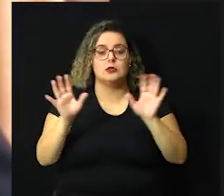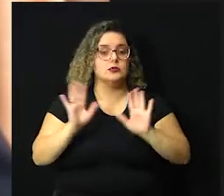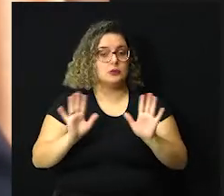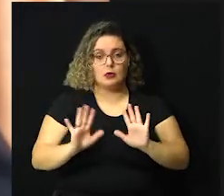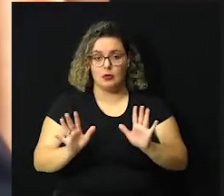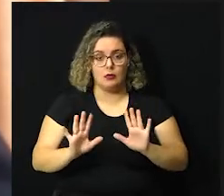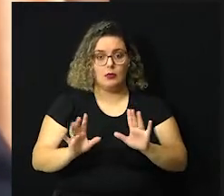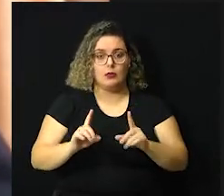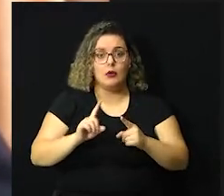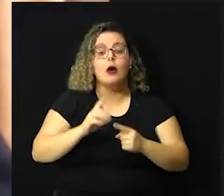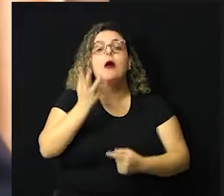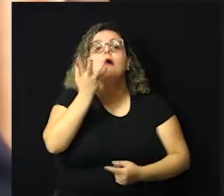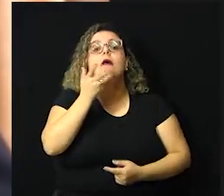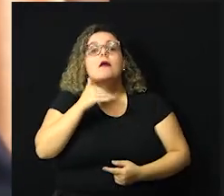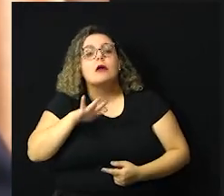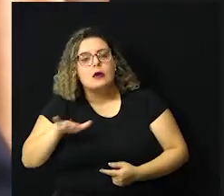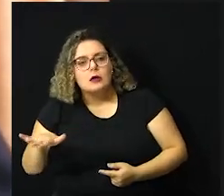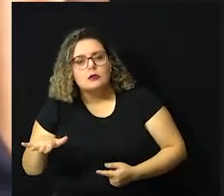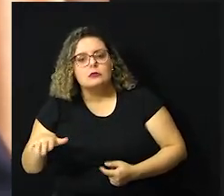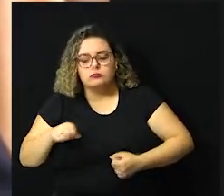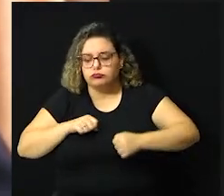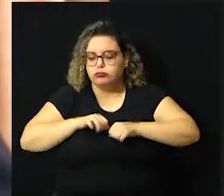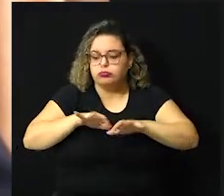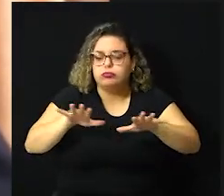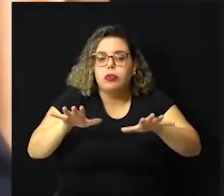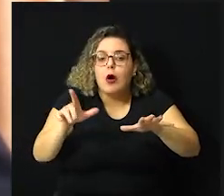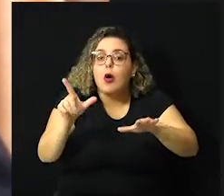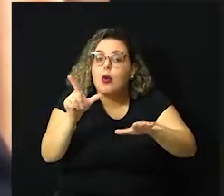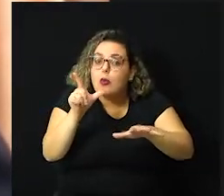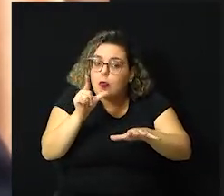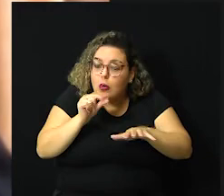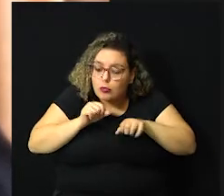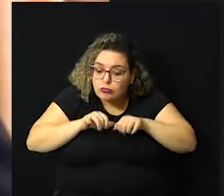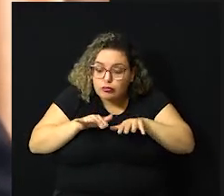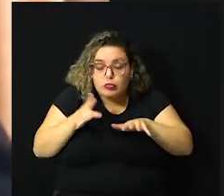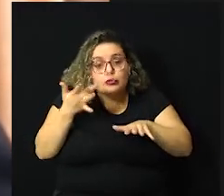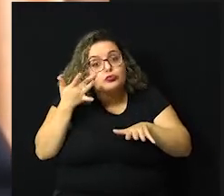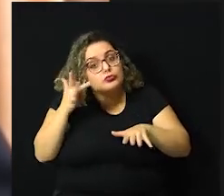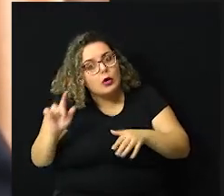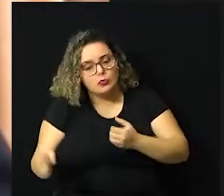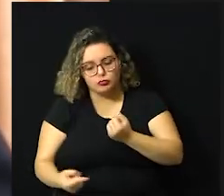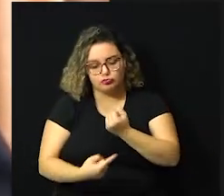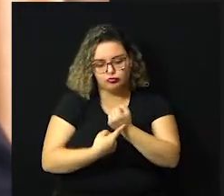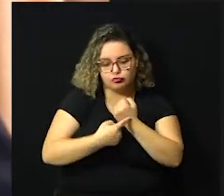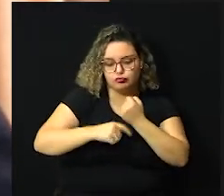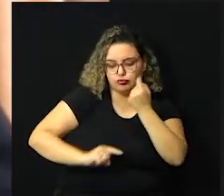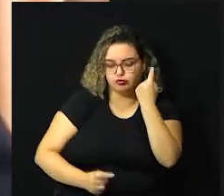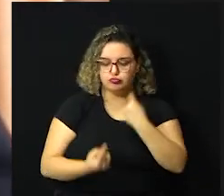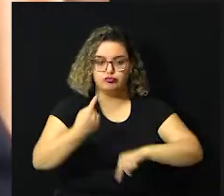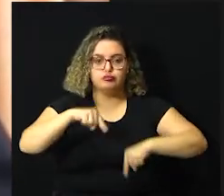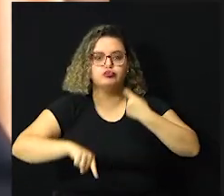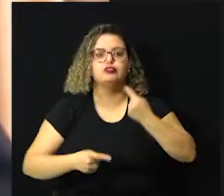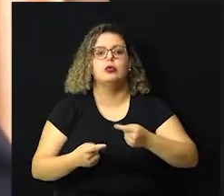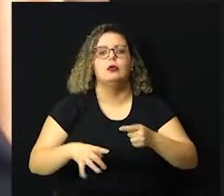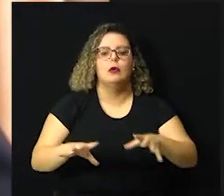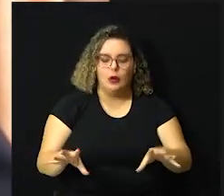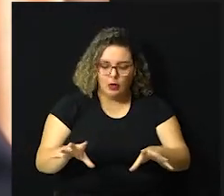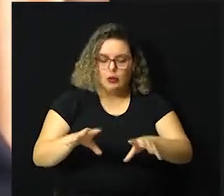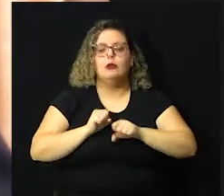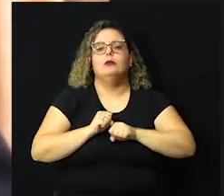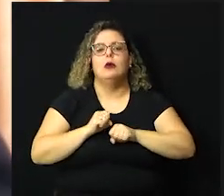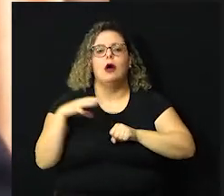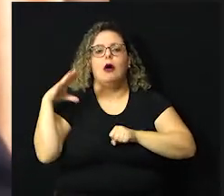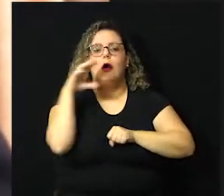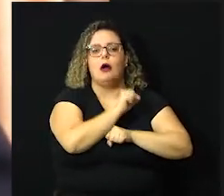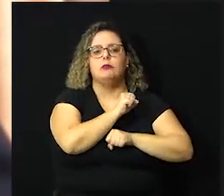A criança, diferente do adulto, ela não transmite tanto. Não se sabe por que o sistema imune da criança processa melhor um